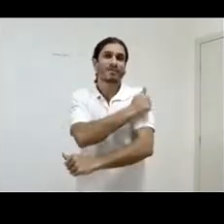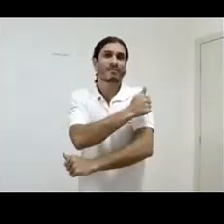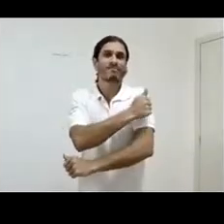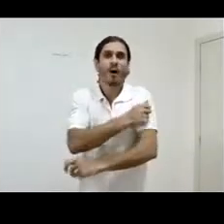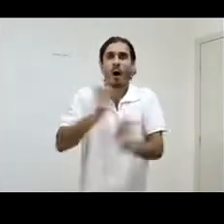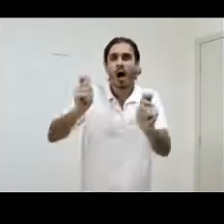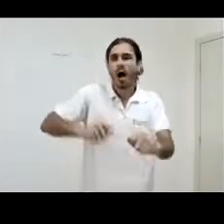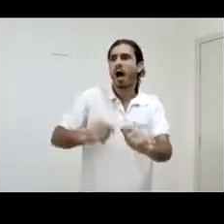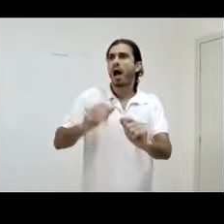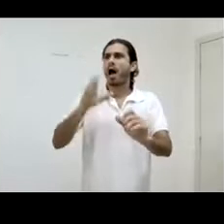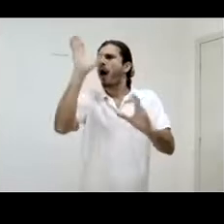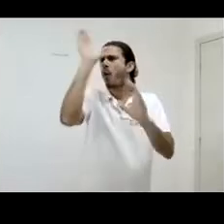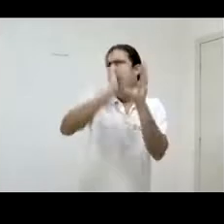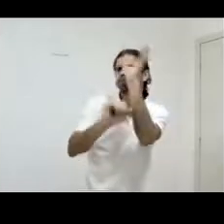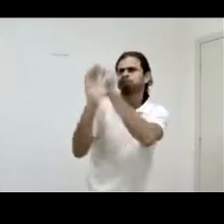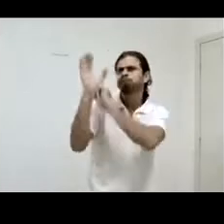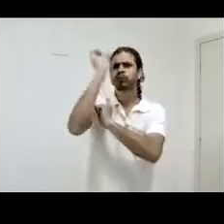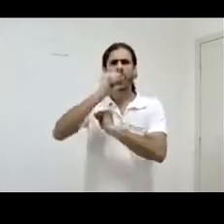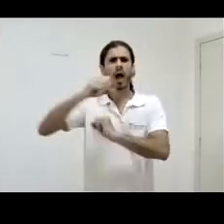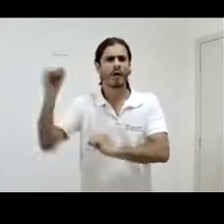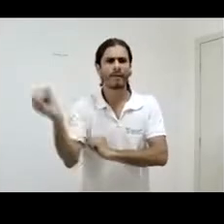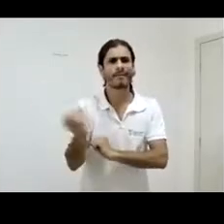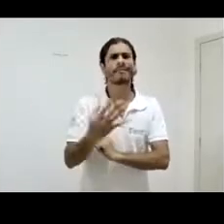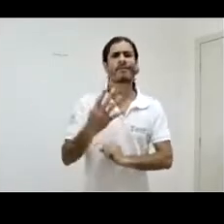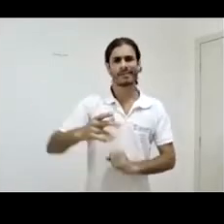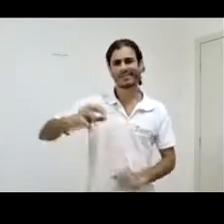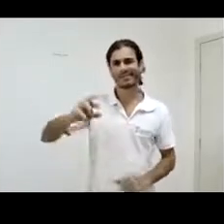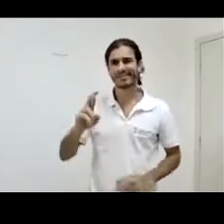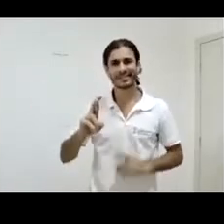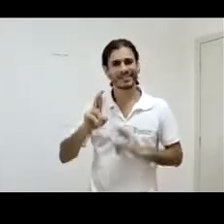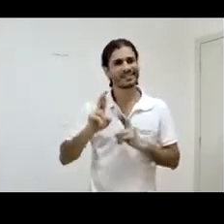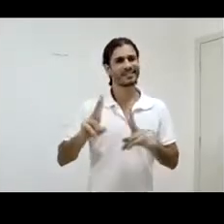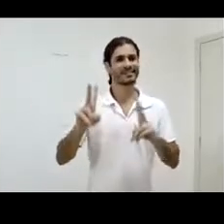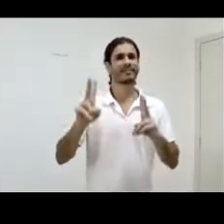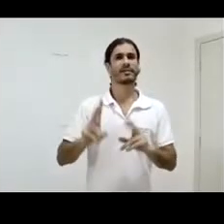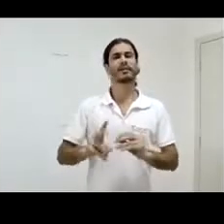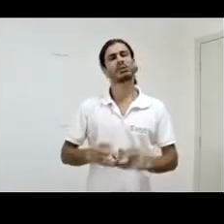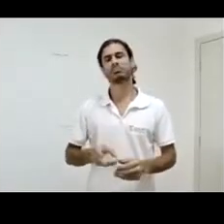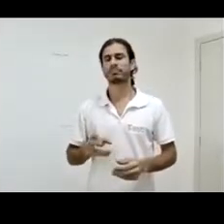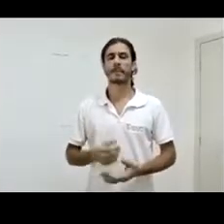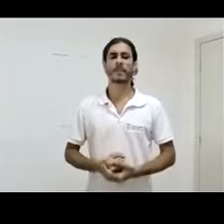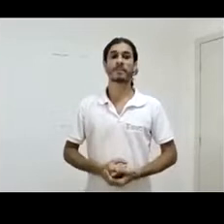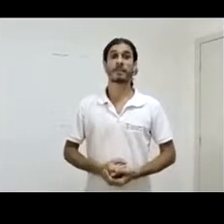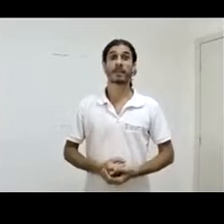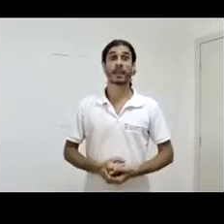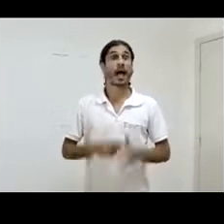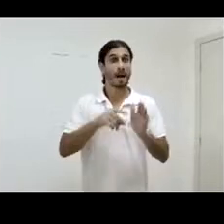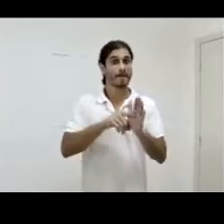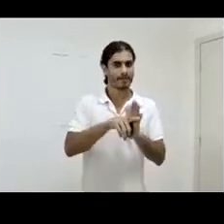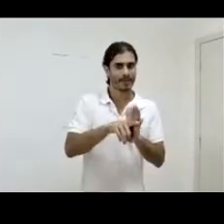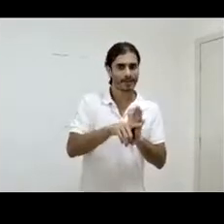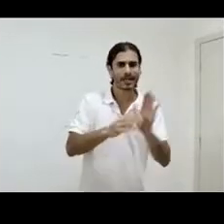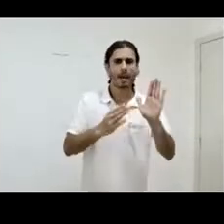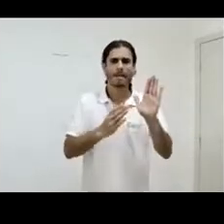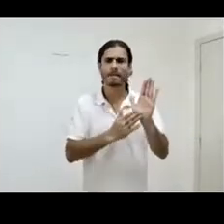diferenciada, inovadora, enfim. Então, a pesquisa se propõe a pesquisar como o uso do aplicativo